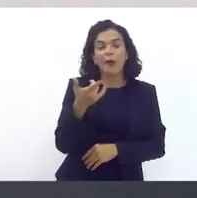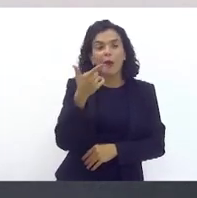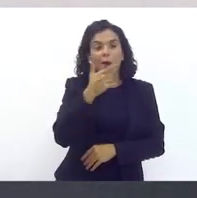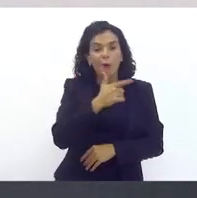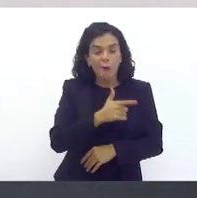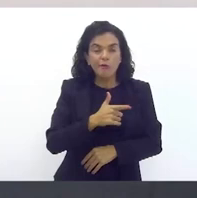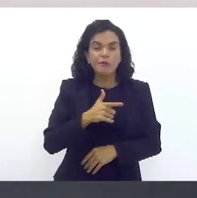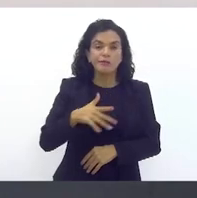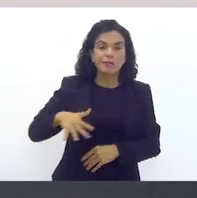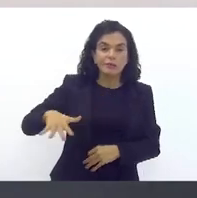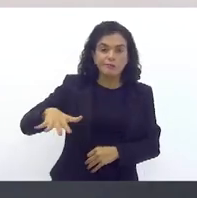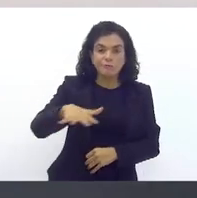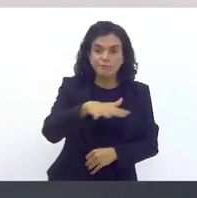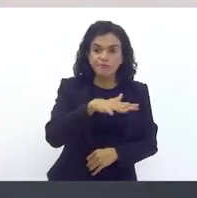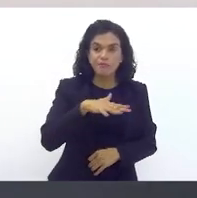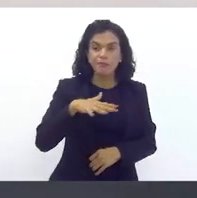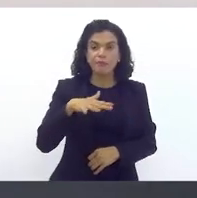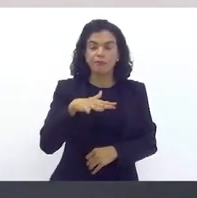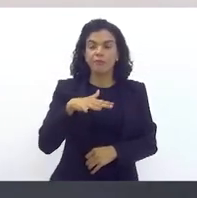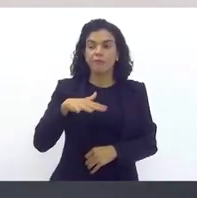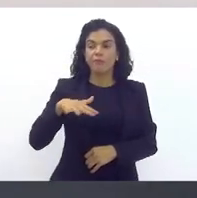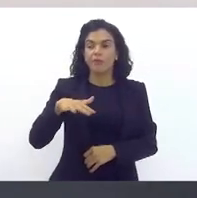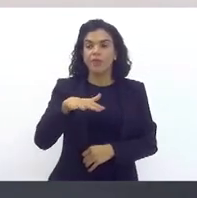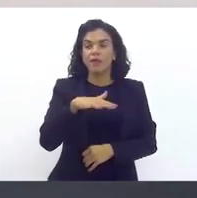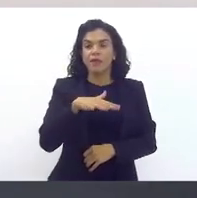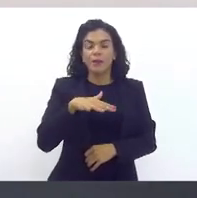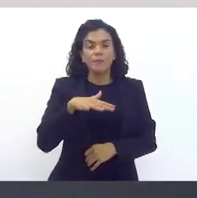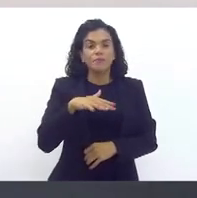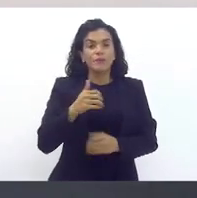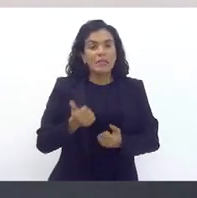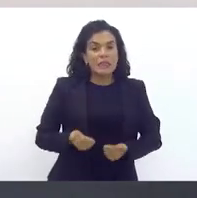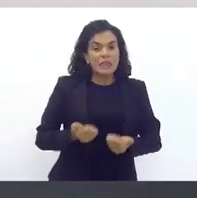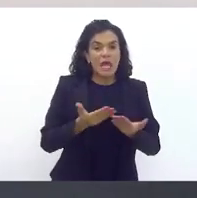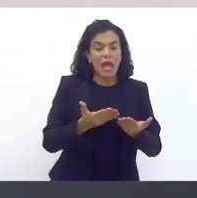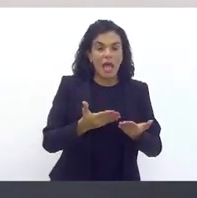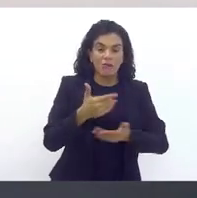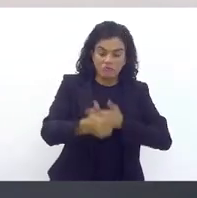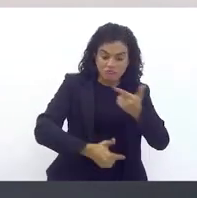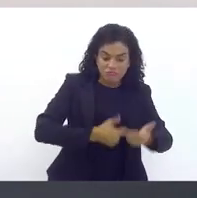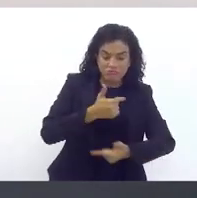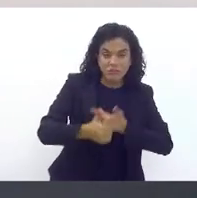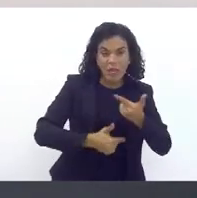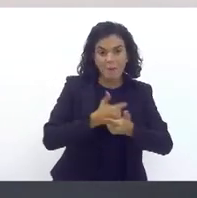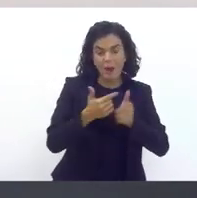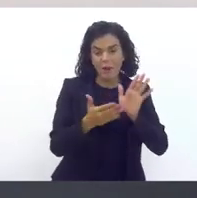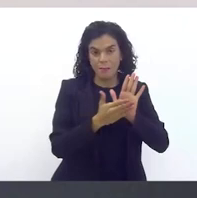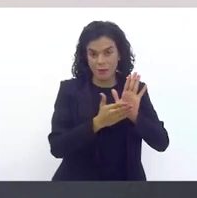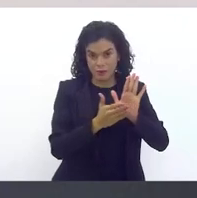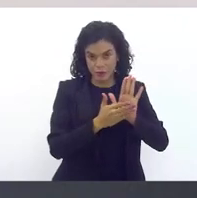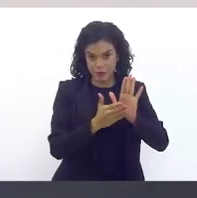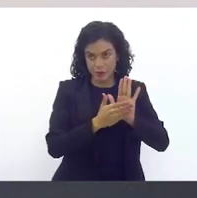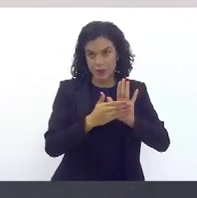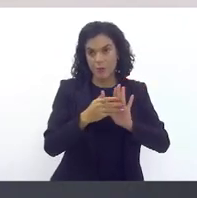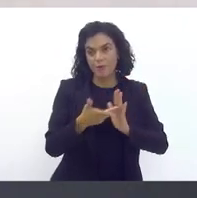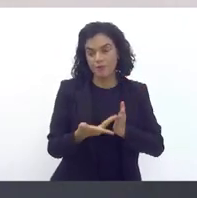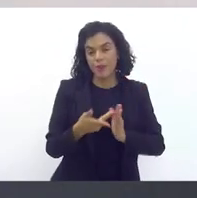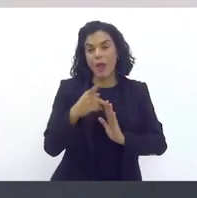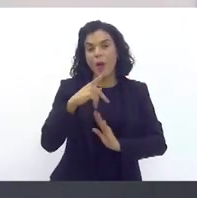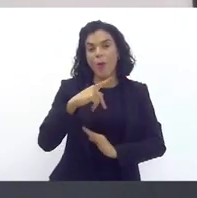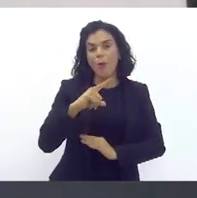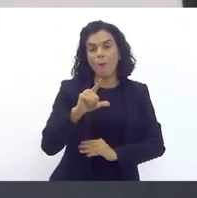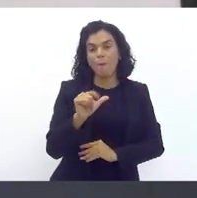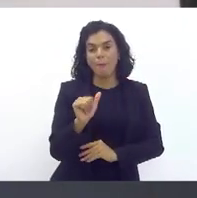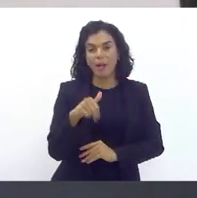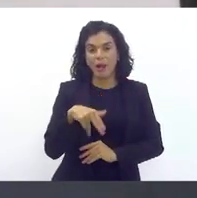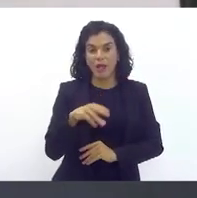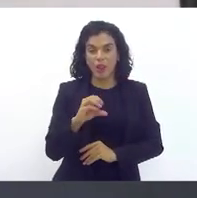ambiente favorável para dar a total efetividade a esse projeto, ao plano de cargos e salários.